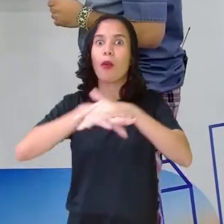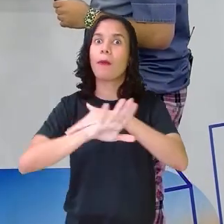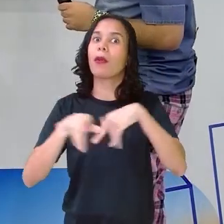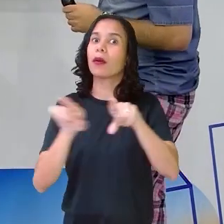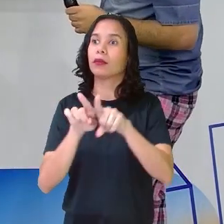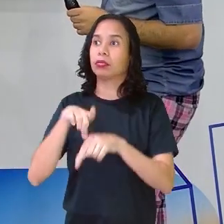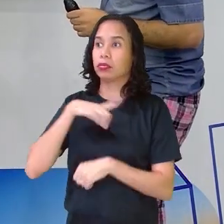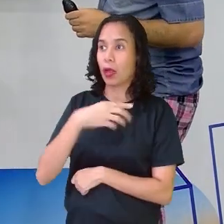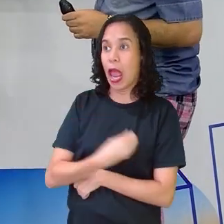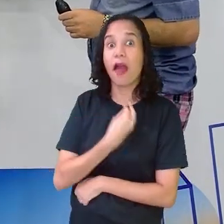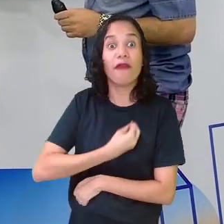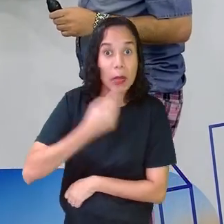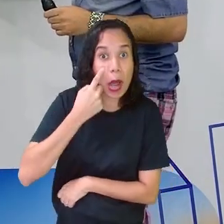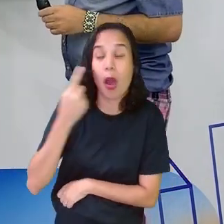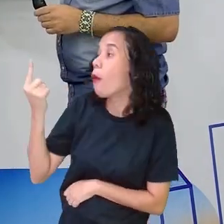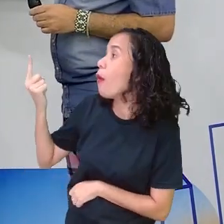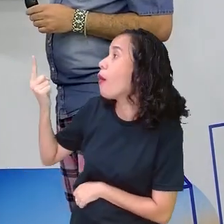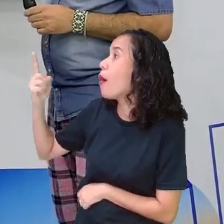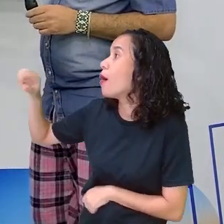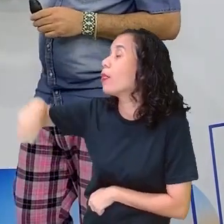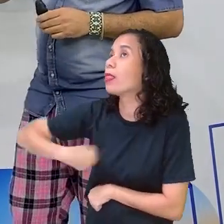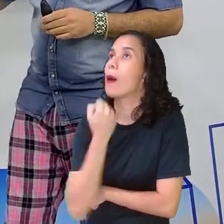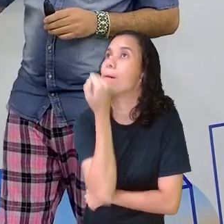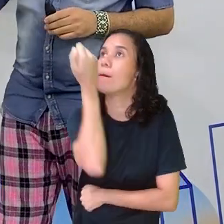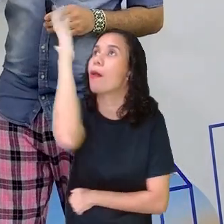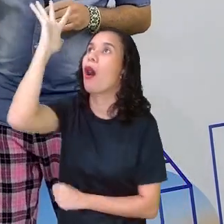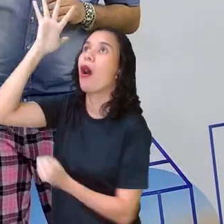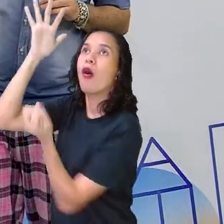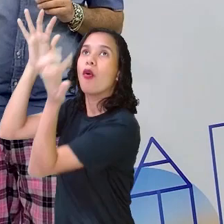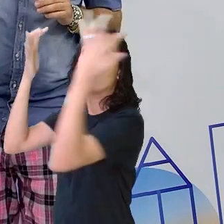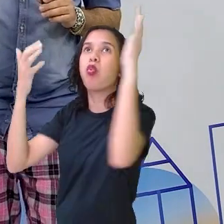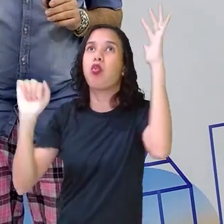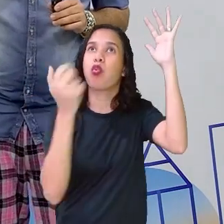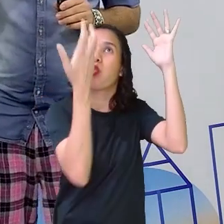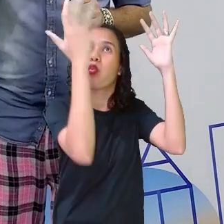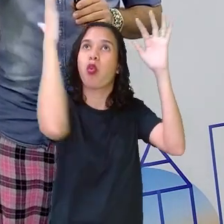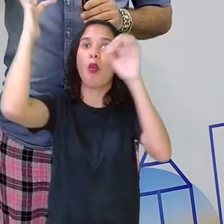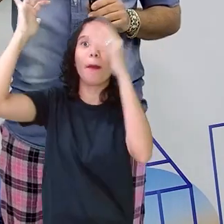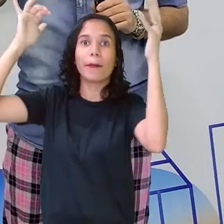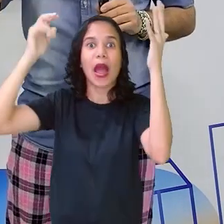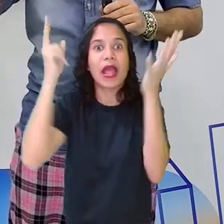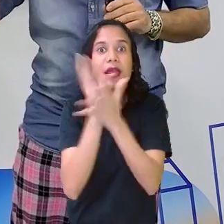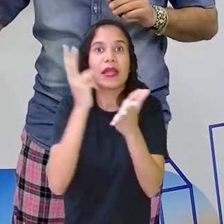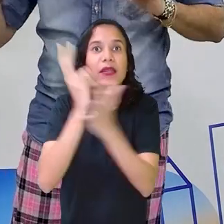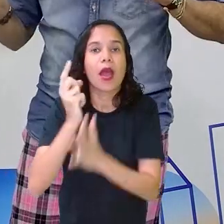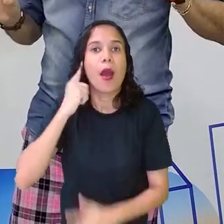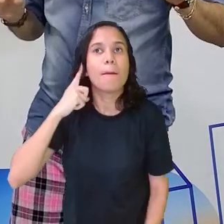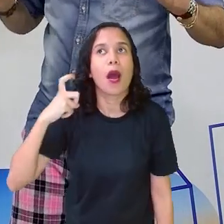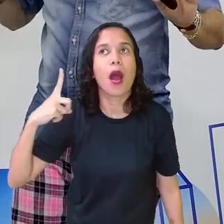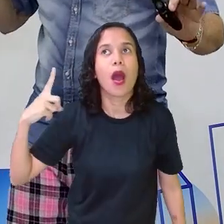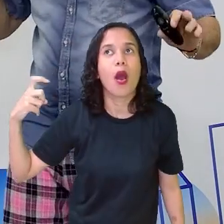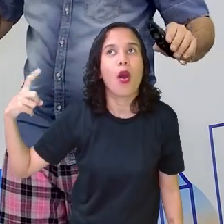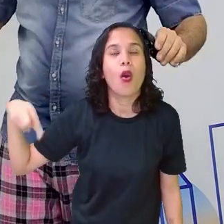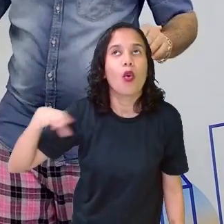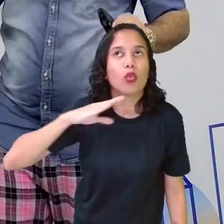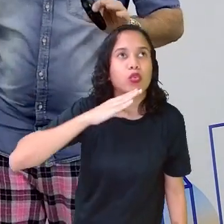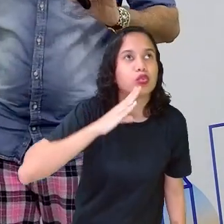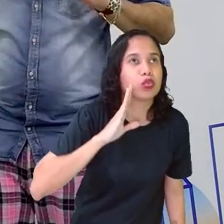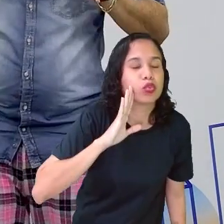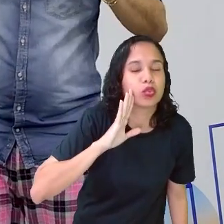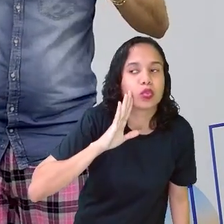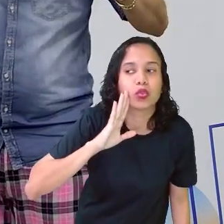ó, vive nas matas e que lança um assovio. E esse assovio